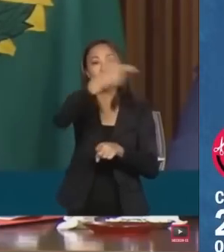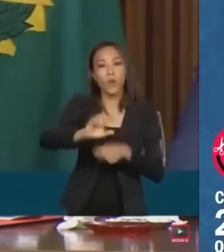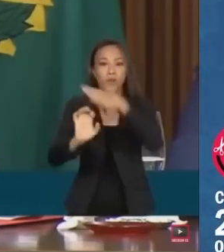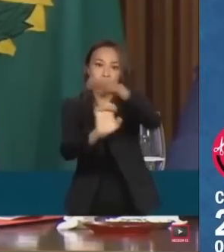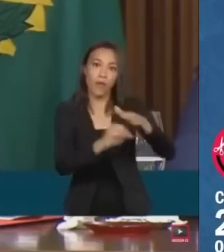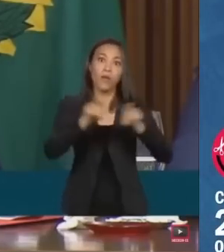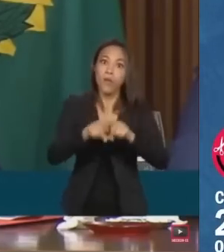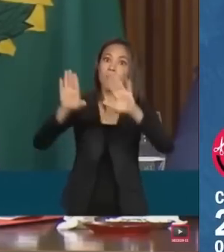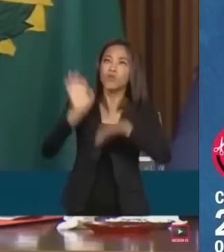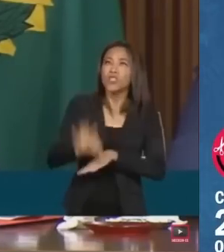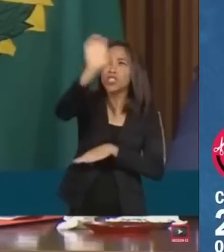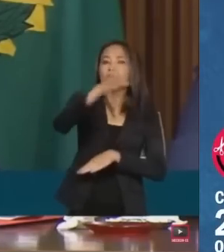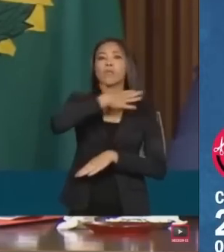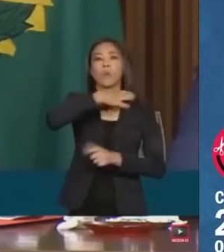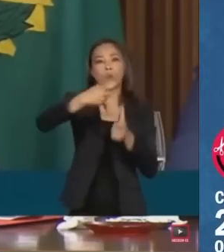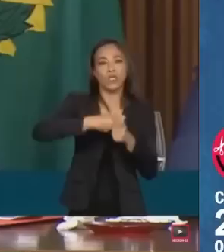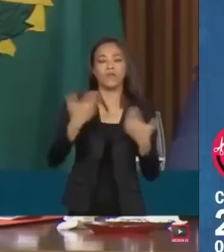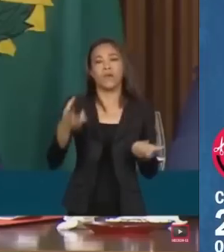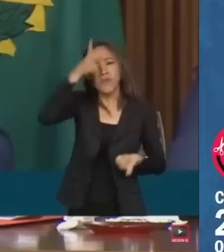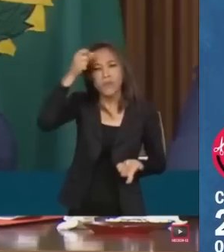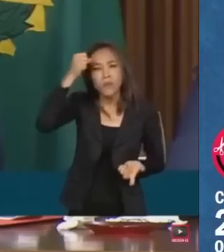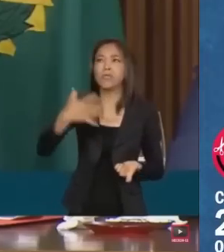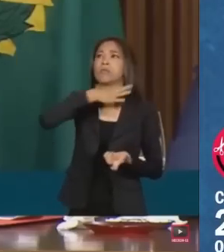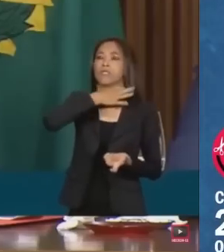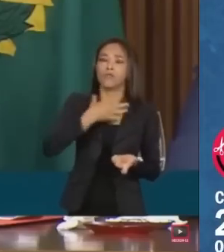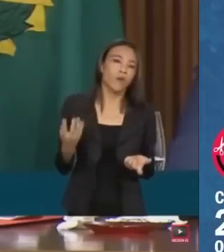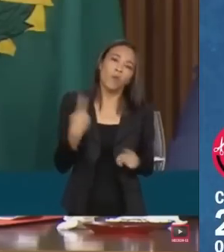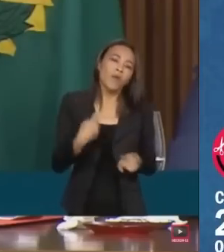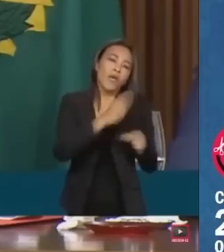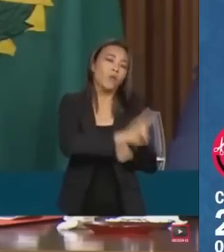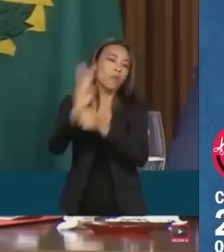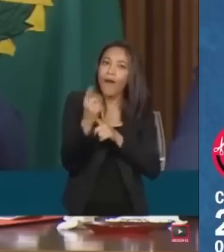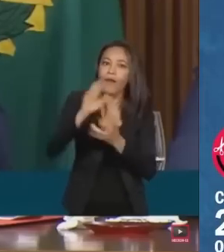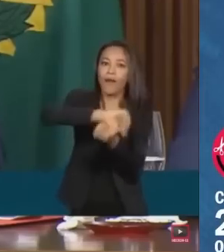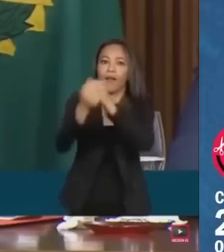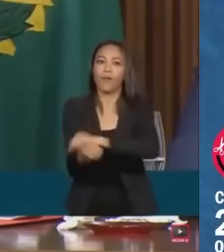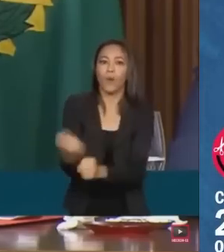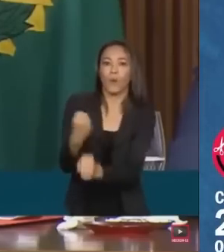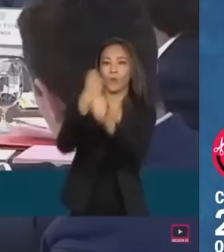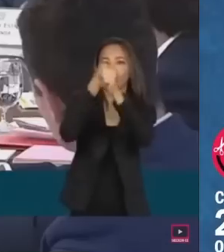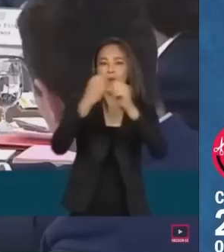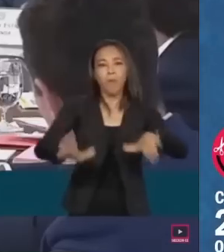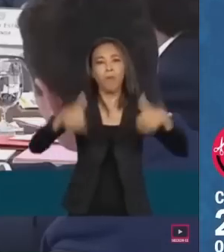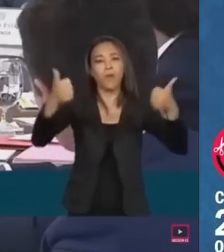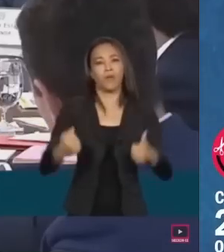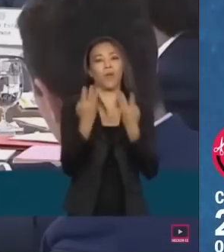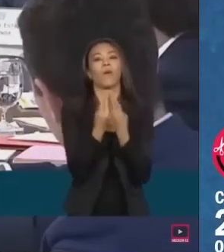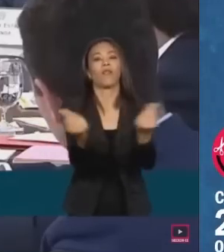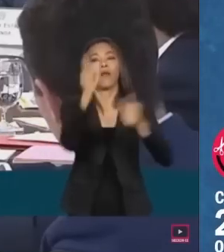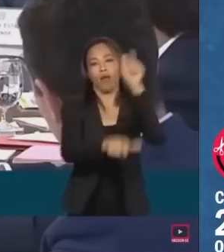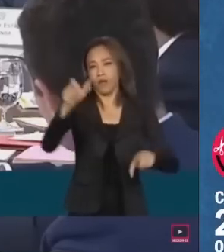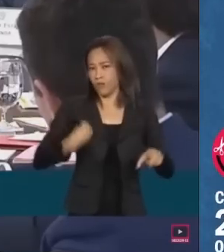com capacidade de endividamento, para as prefeituras que têm capacidade de endividamento. Por que não emprestar dinheiro para essa gente? É dinheiro transformado em melhoria da qualidade de vida do